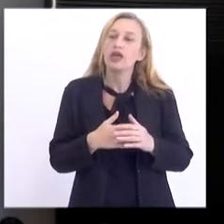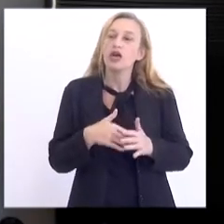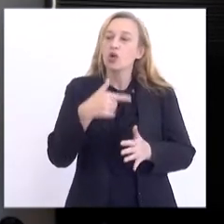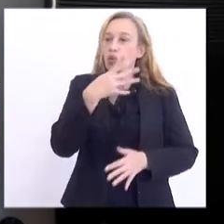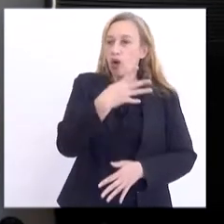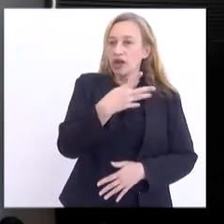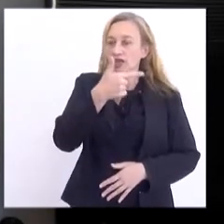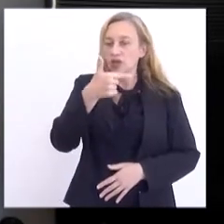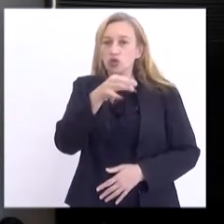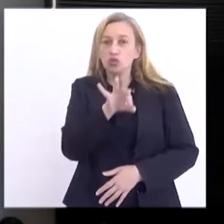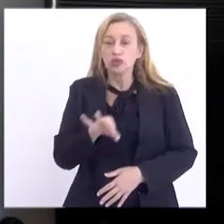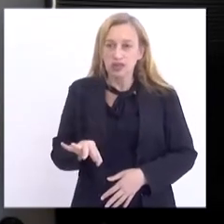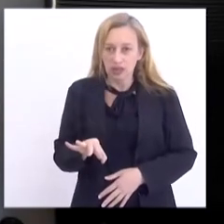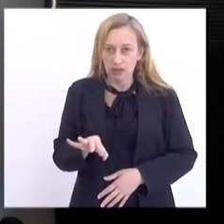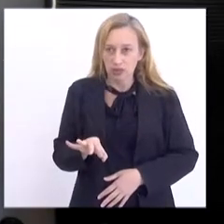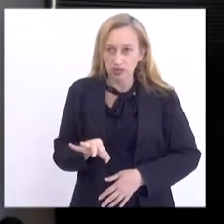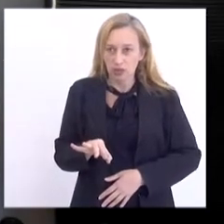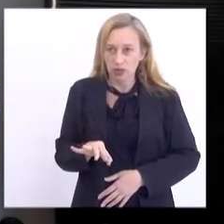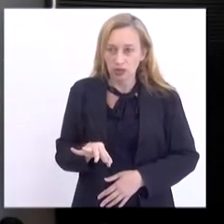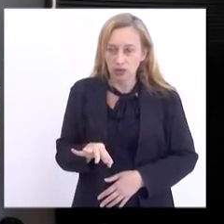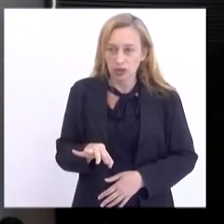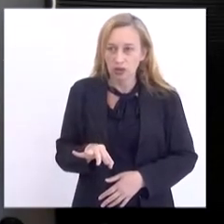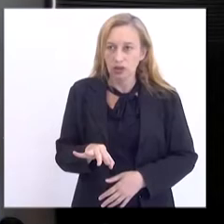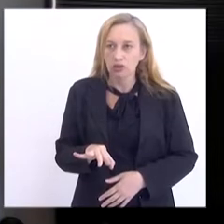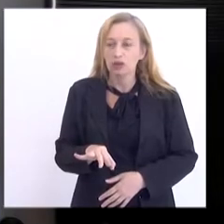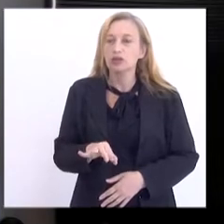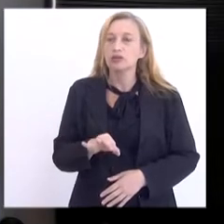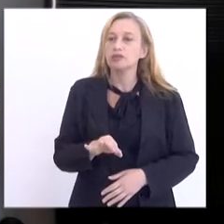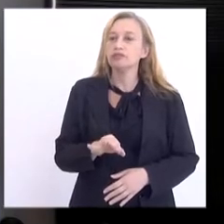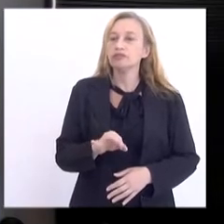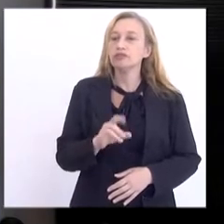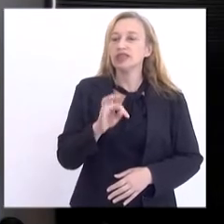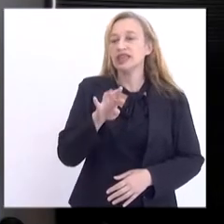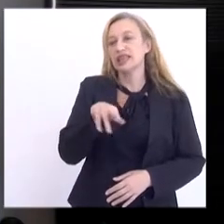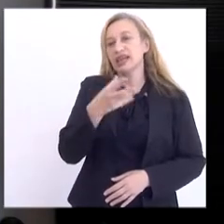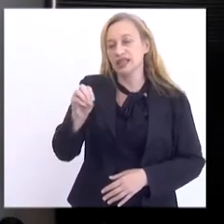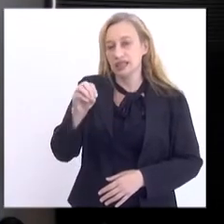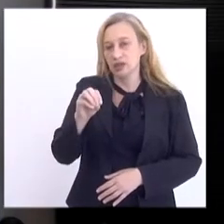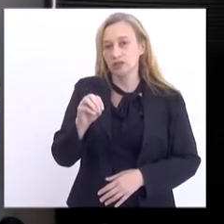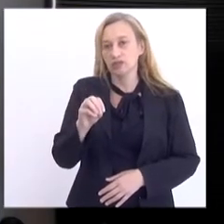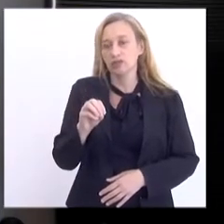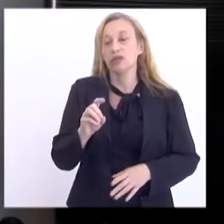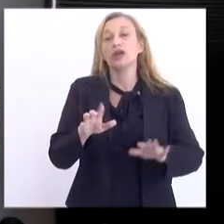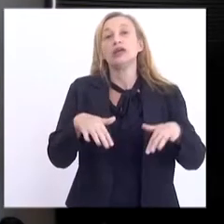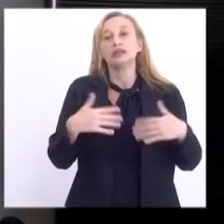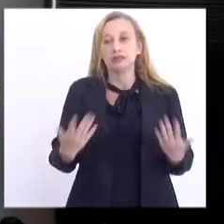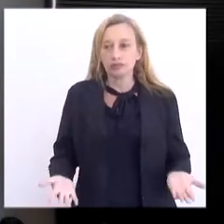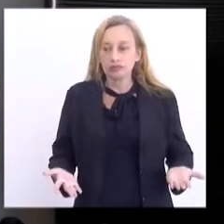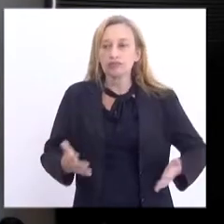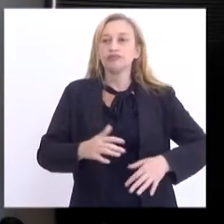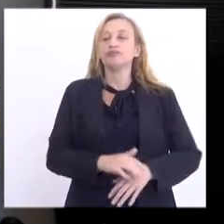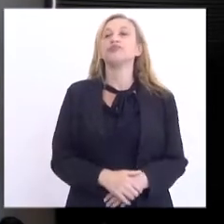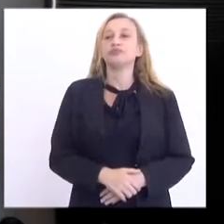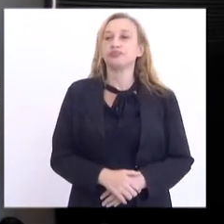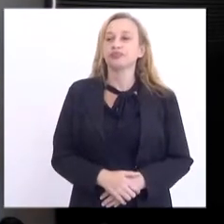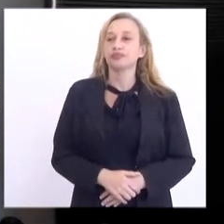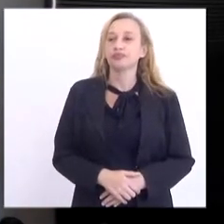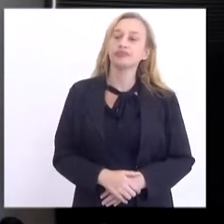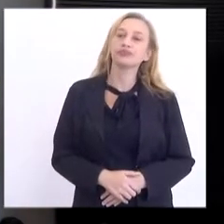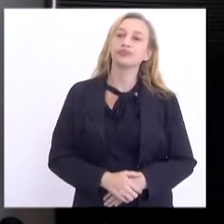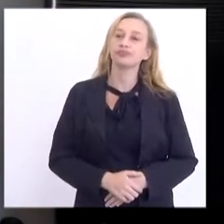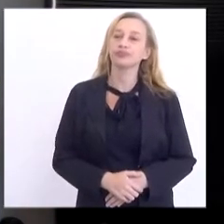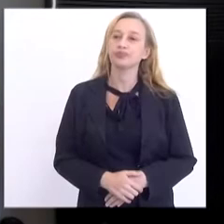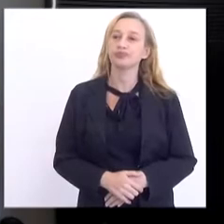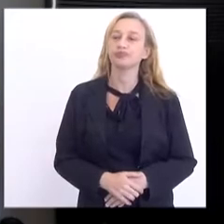42 por cento teve essa liquidação que foi realizado então é trazendo